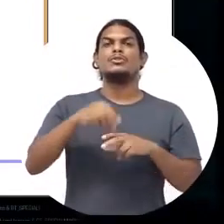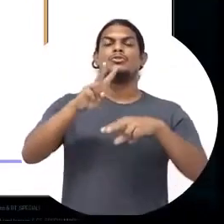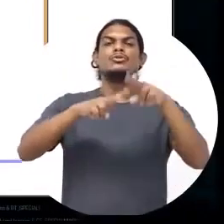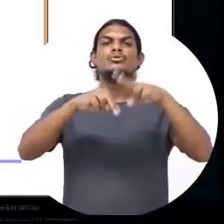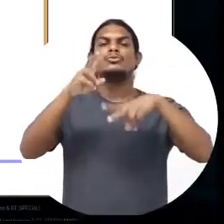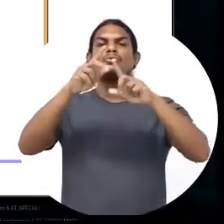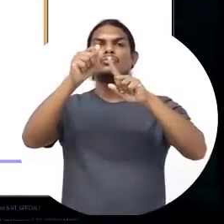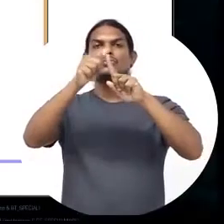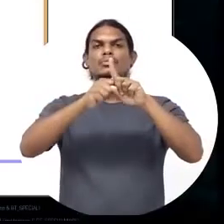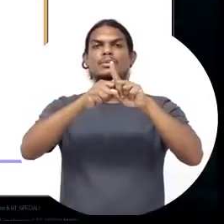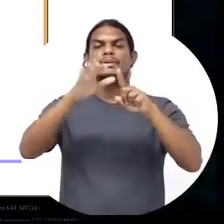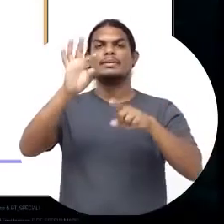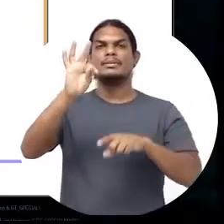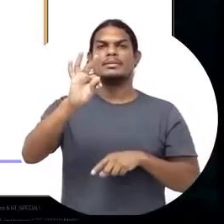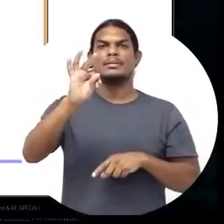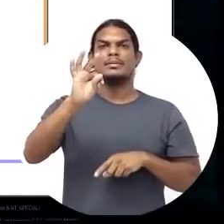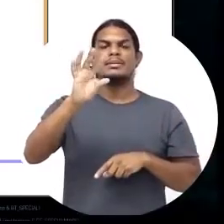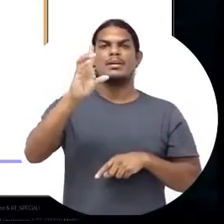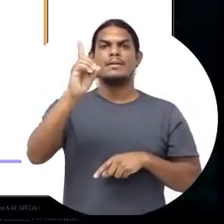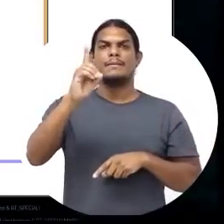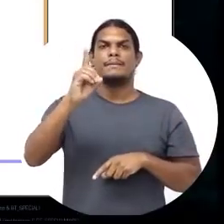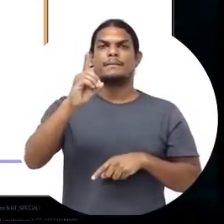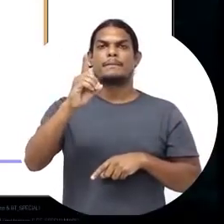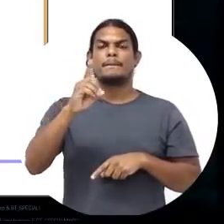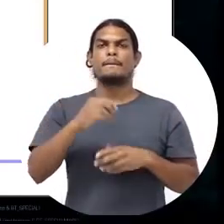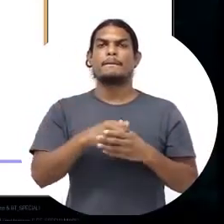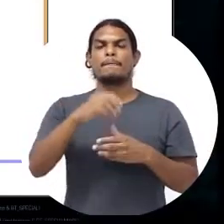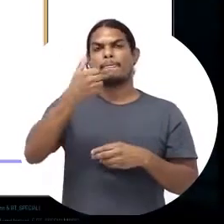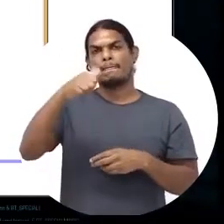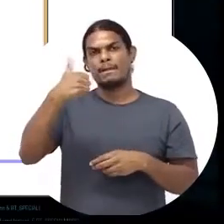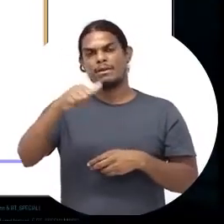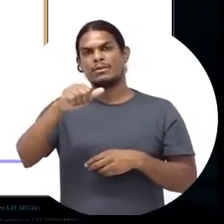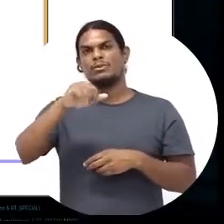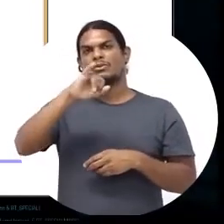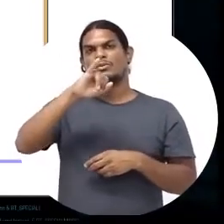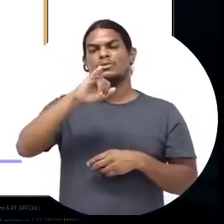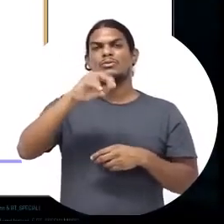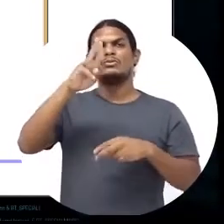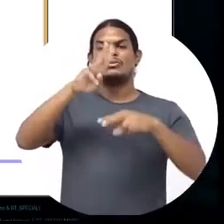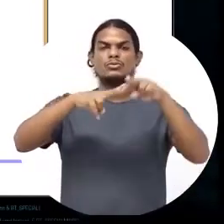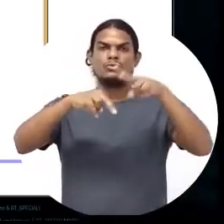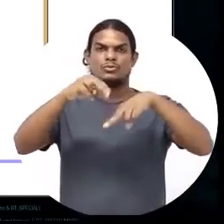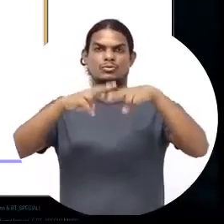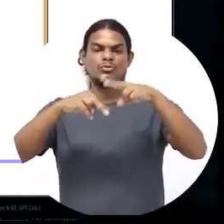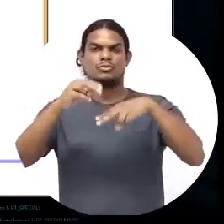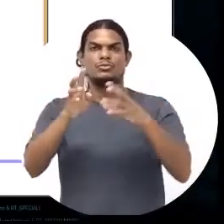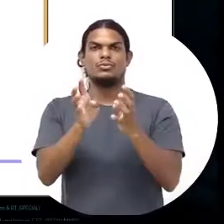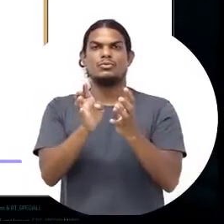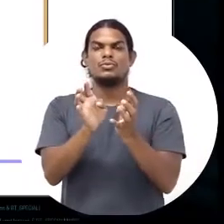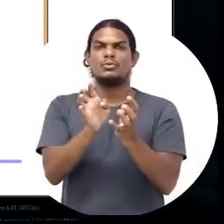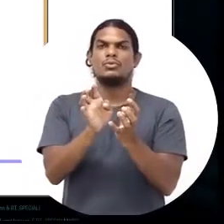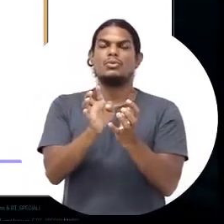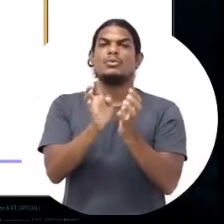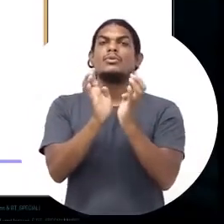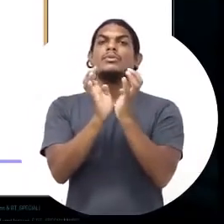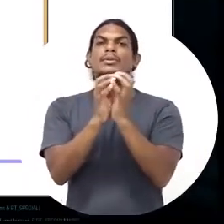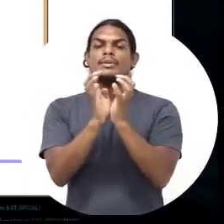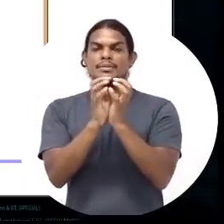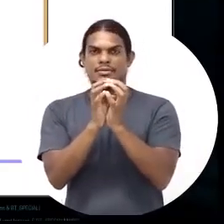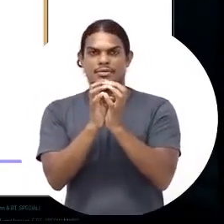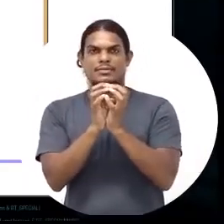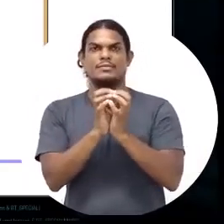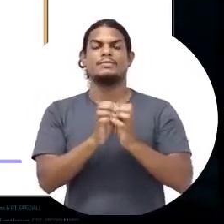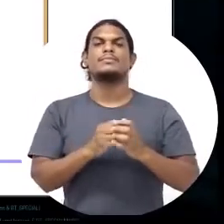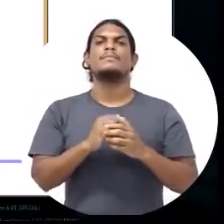ter 11 junho Recife com TD também, só que são em linhas diferentes. Estude,